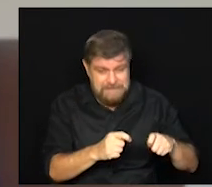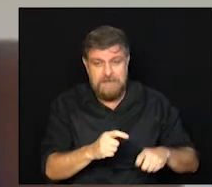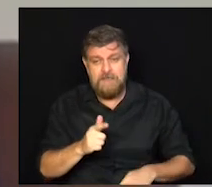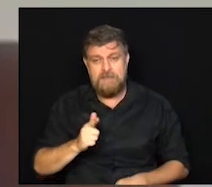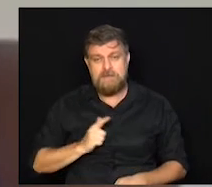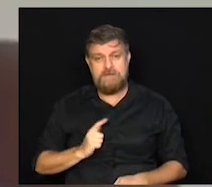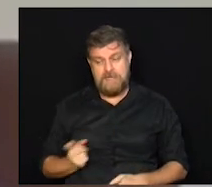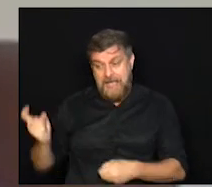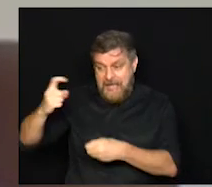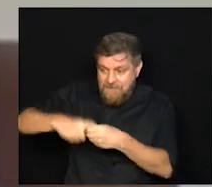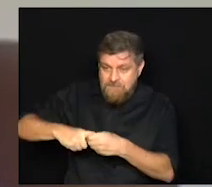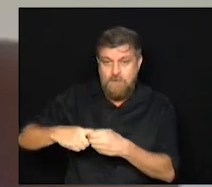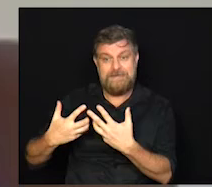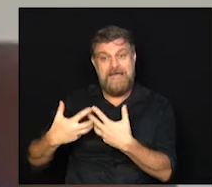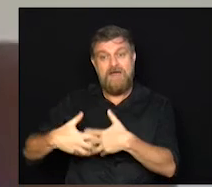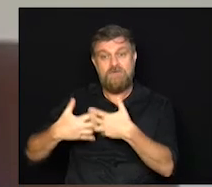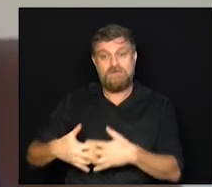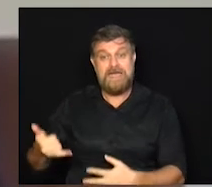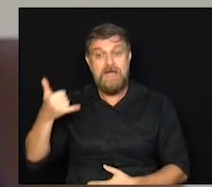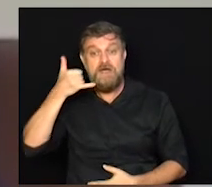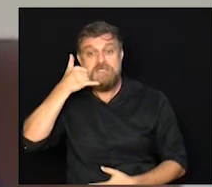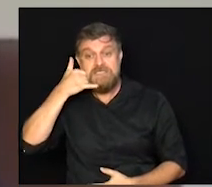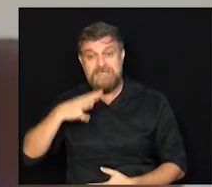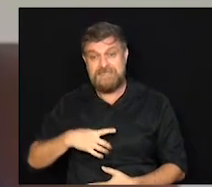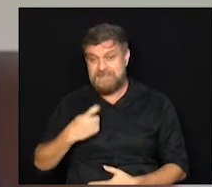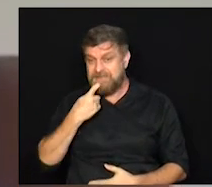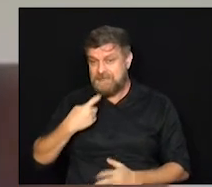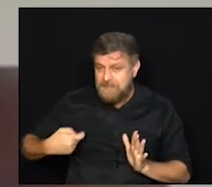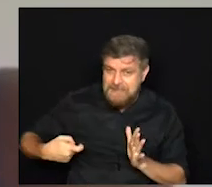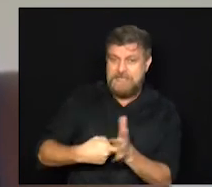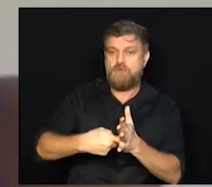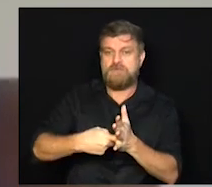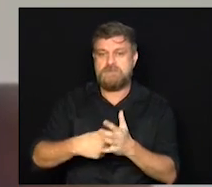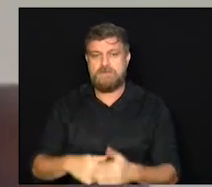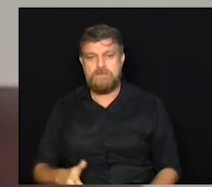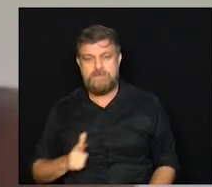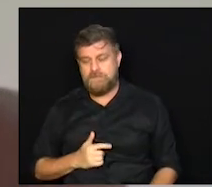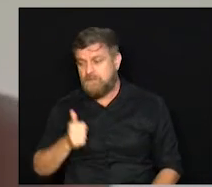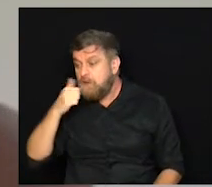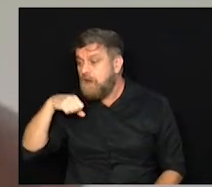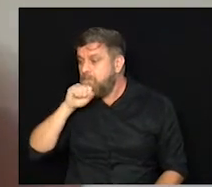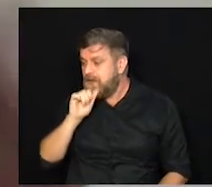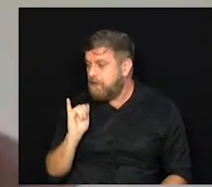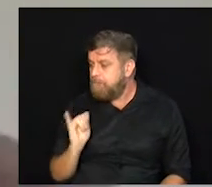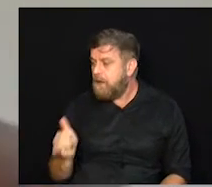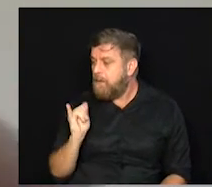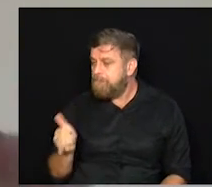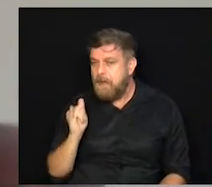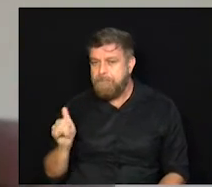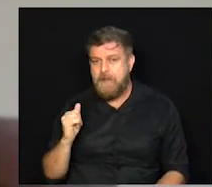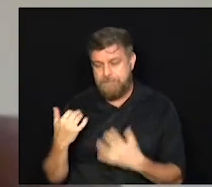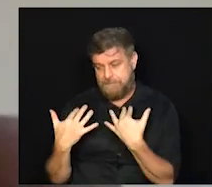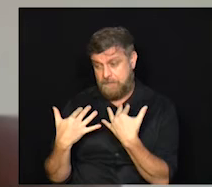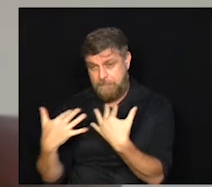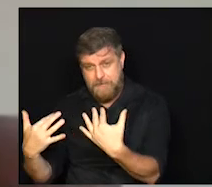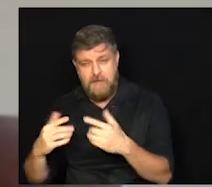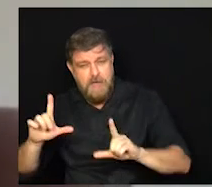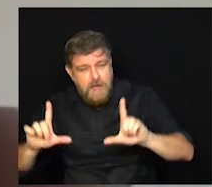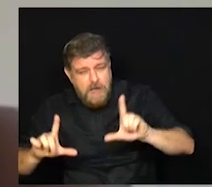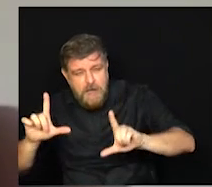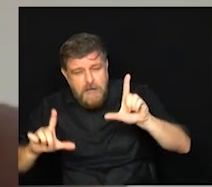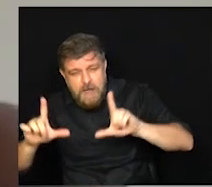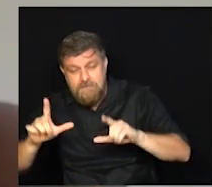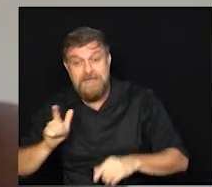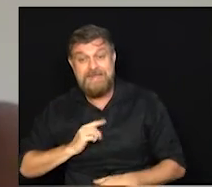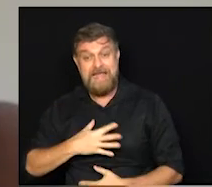a reinstalação dele na cidade. E dizer também para as mães, né, as mães que estão assistindo, mães de